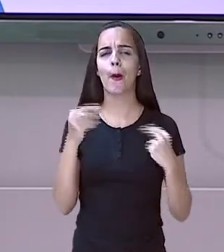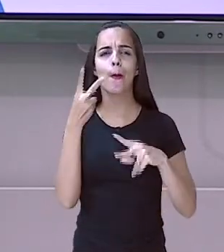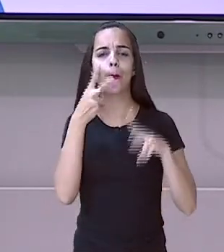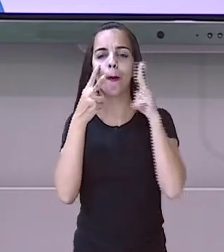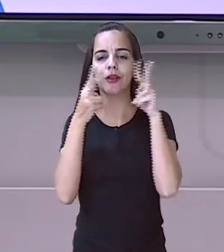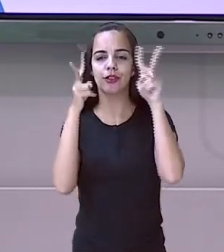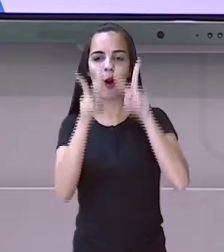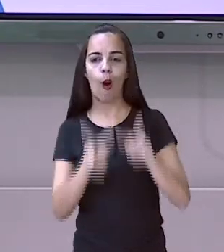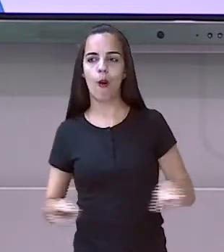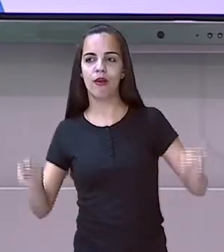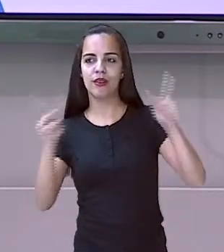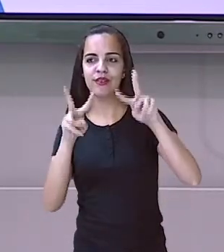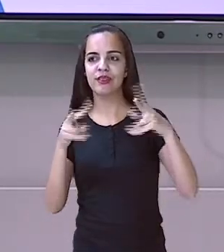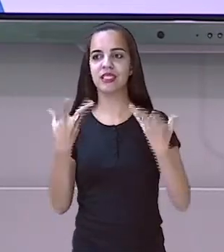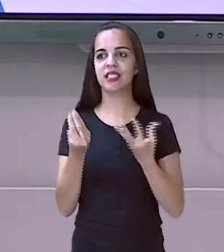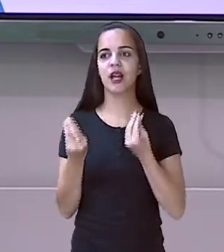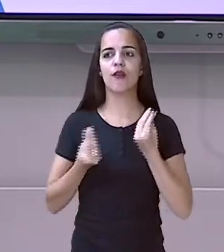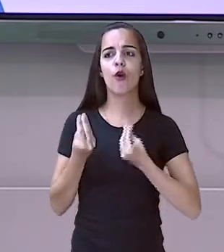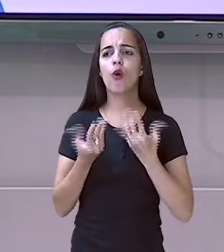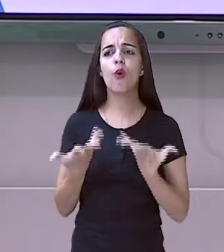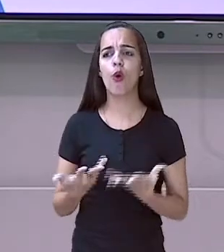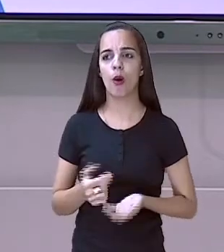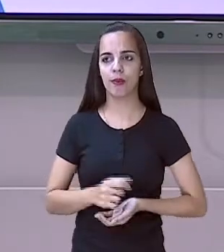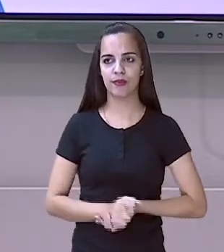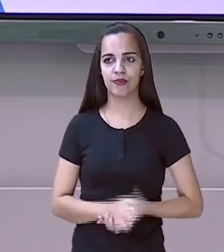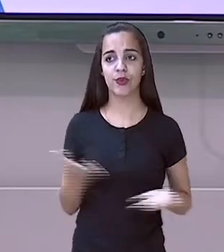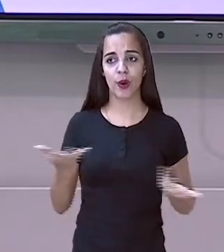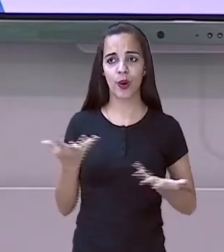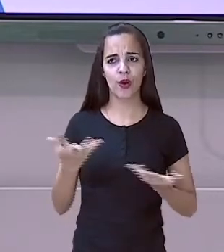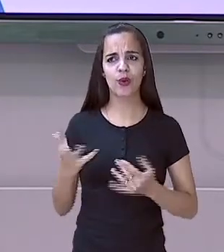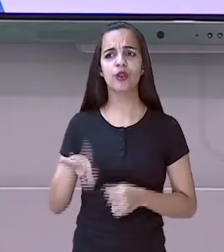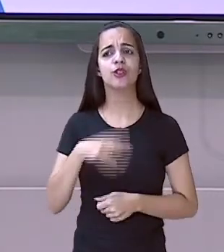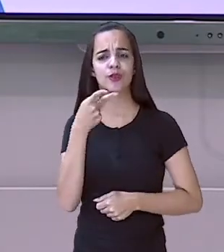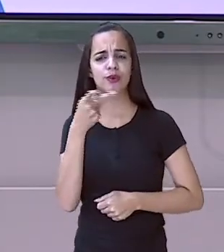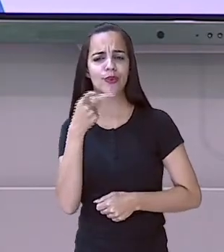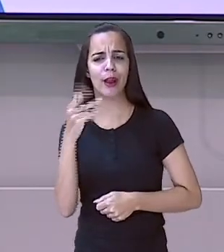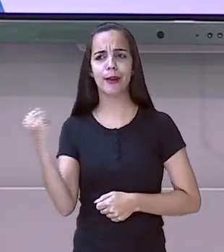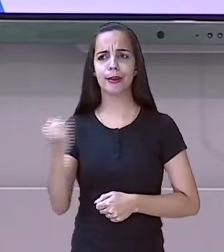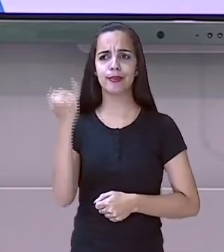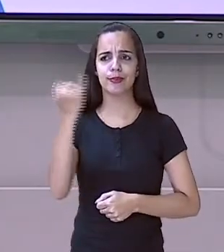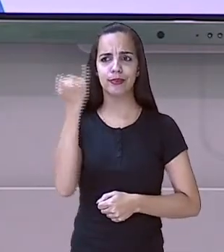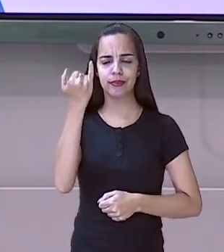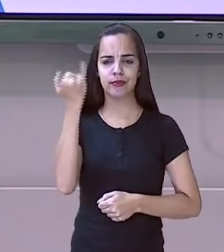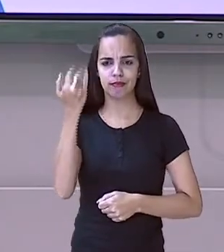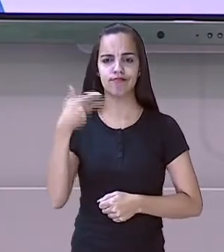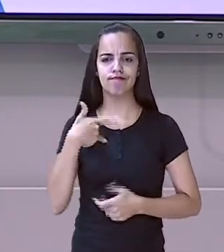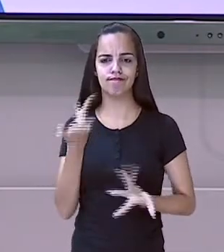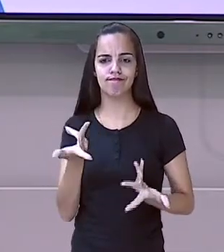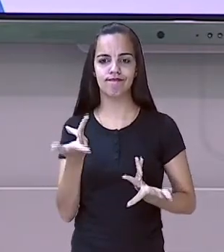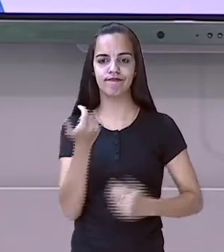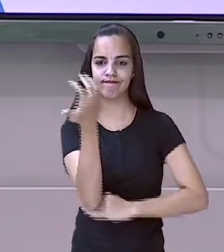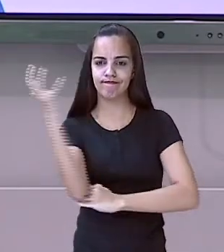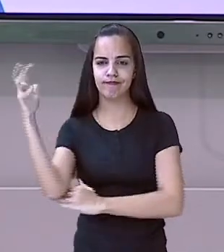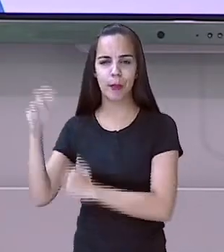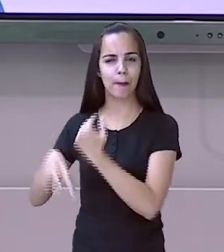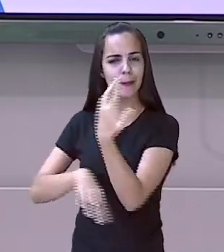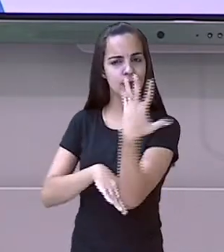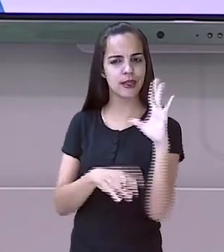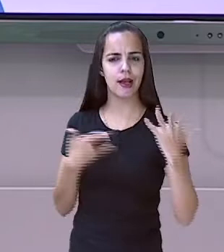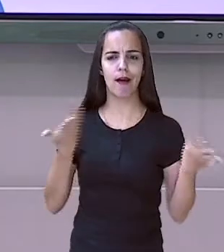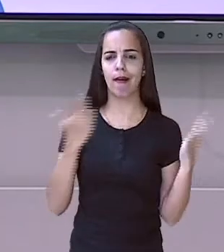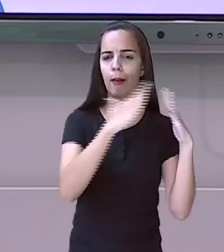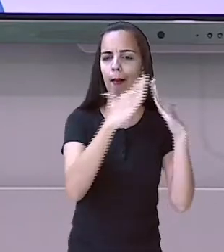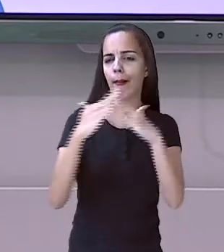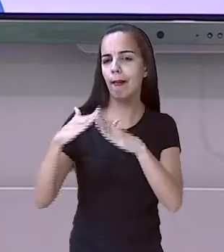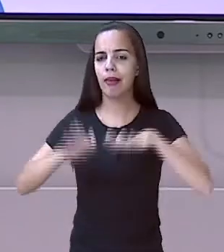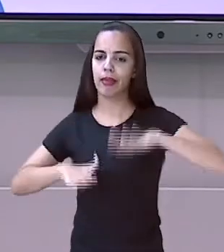de vegetação, a clima, relevo, e hoje então muito importante a gente falar sobre paisagens, entender um pouco sobre